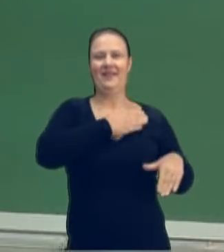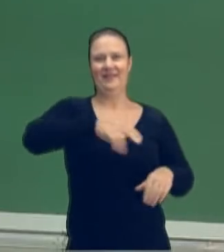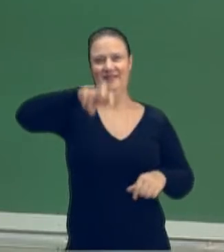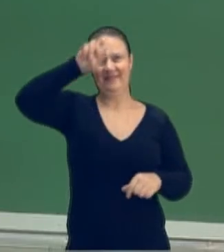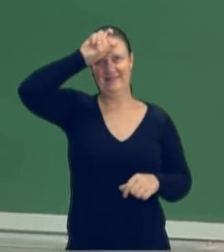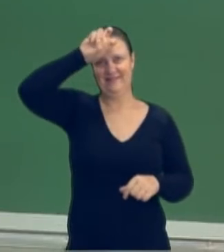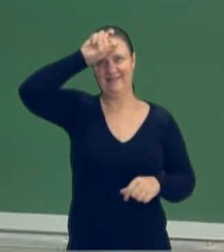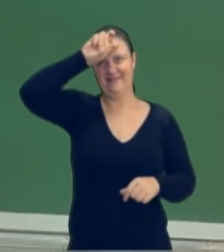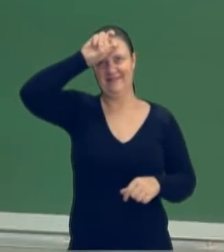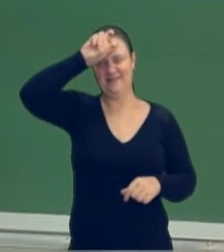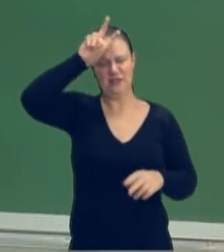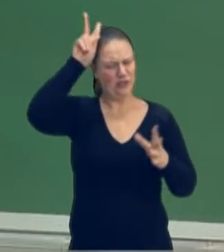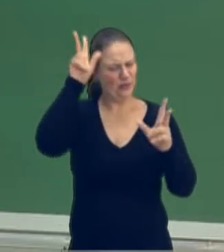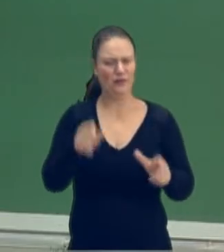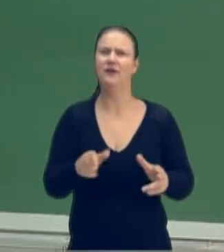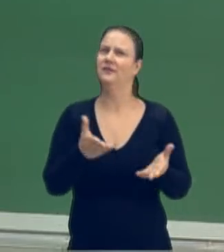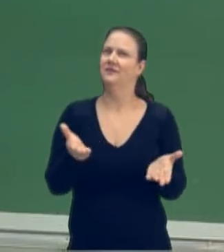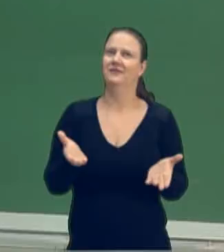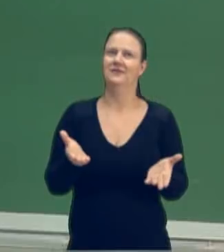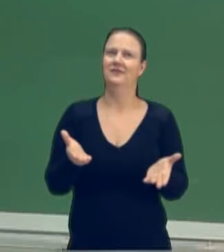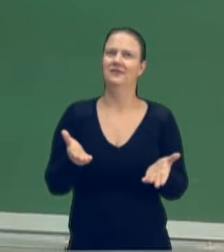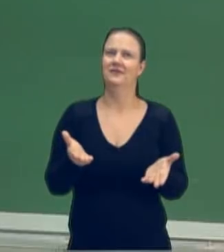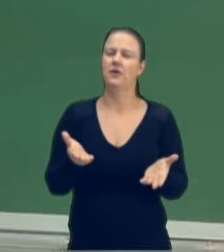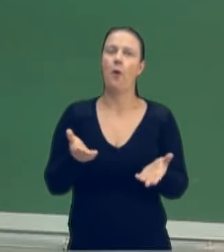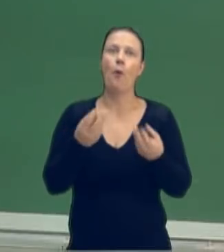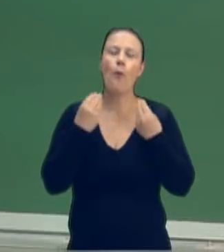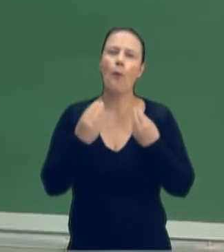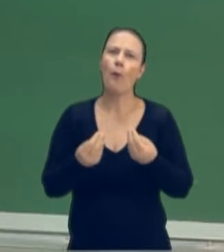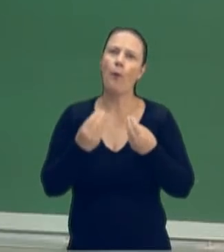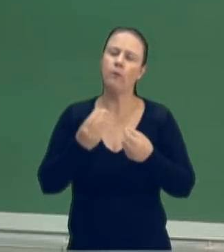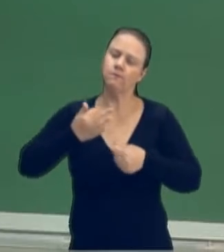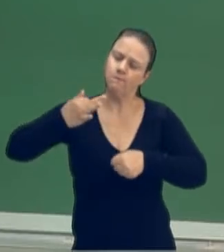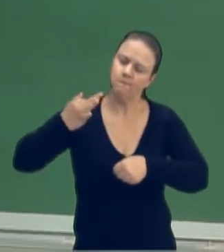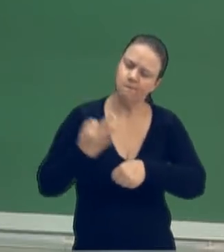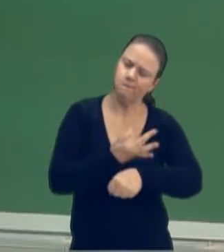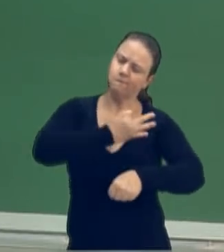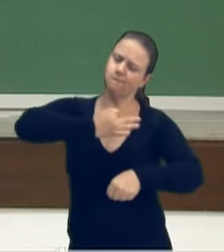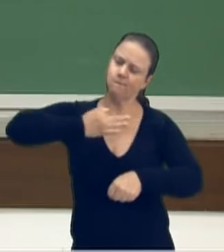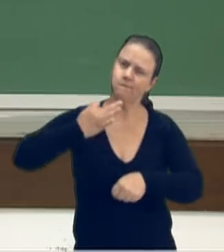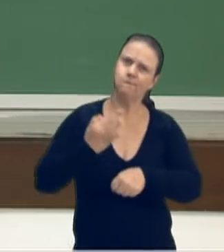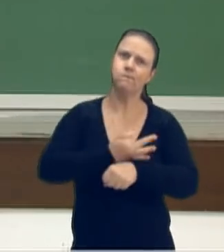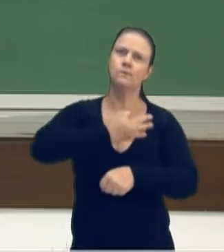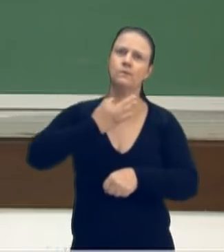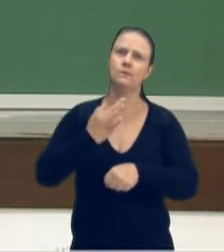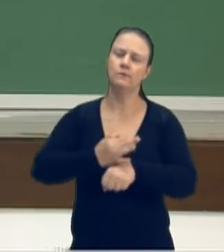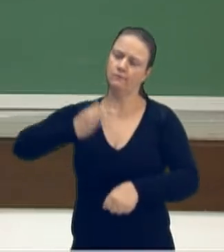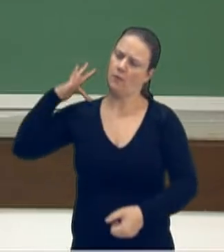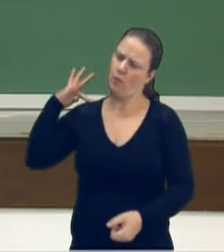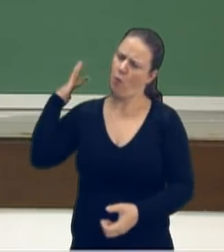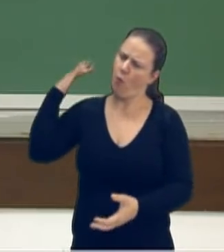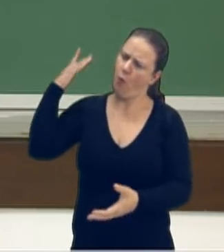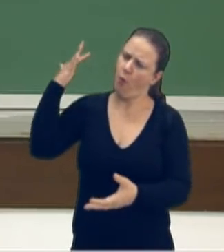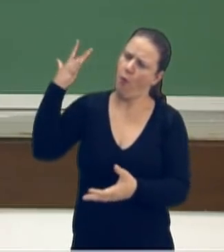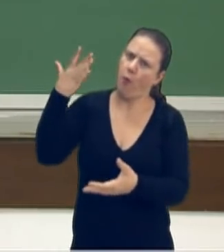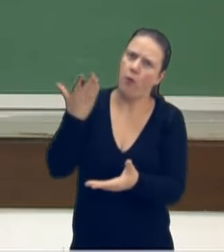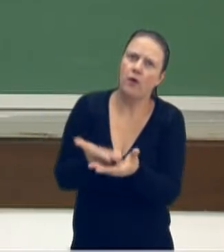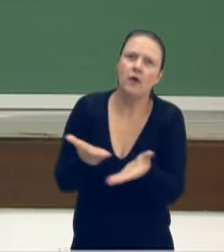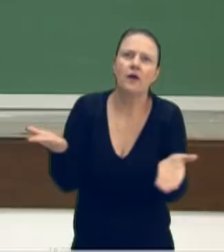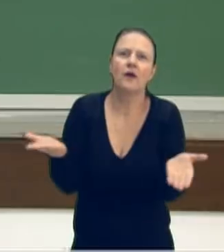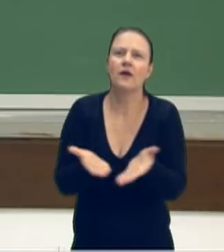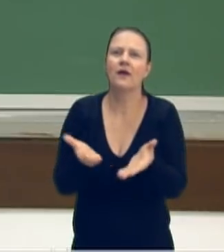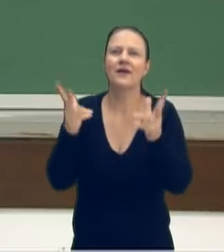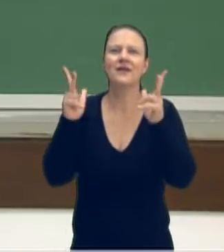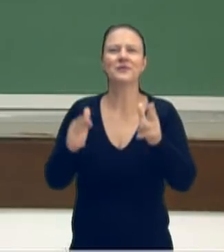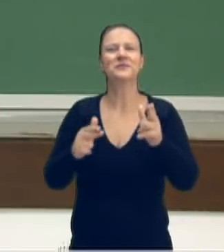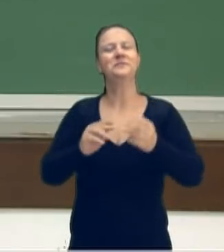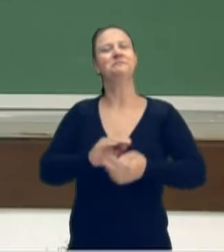antiguidade. Que permanência que nós podemos observar através dessa imagem nos dias de hoje. Que coisa